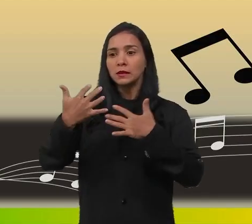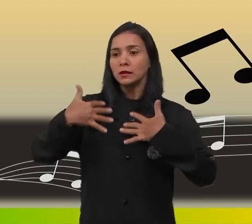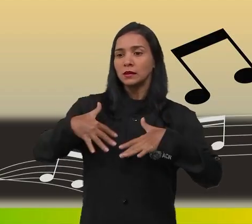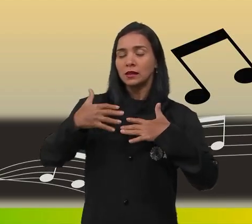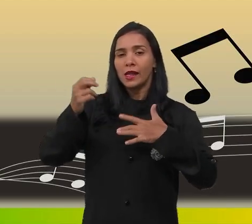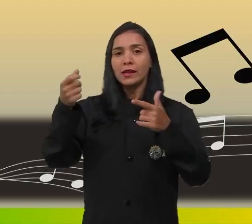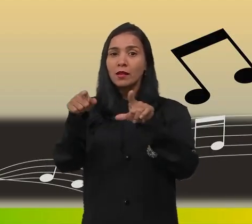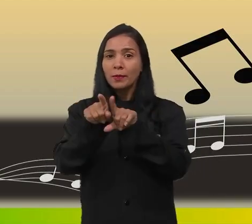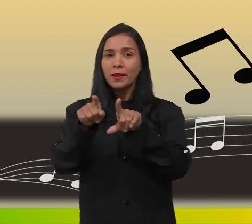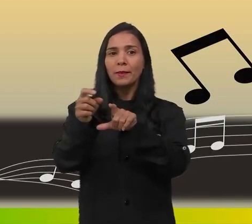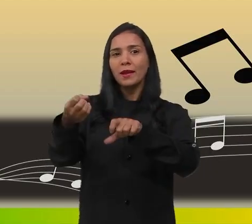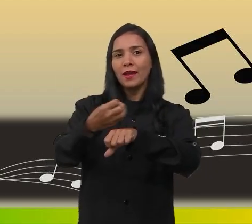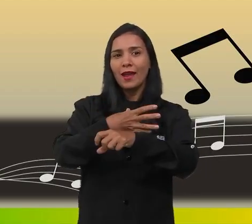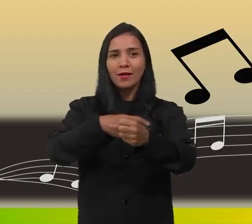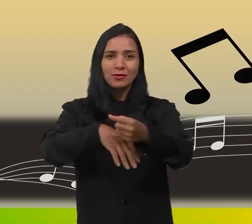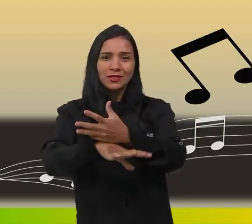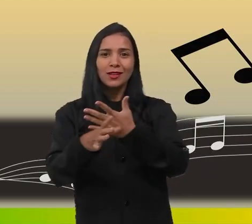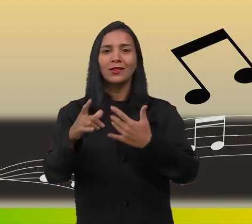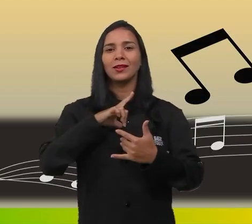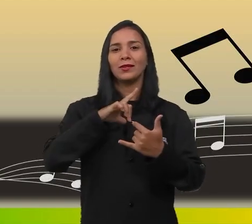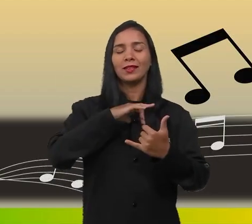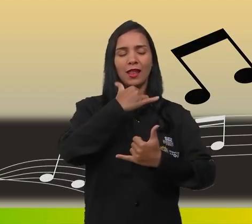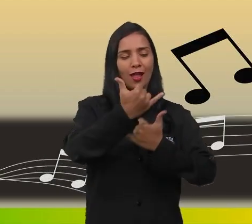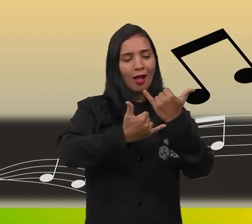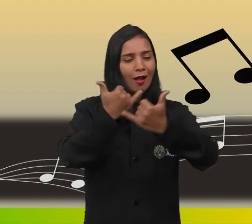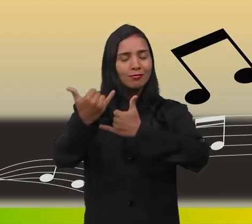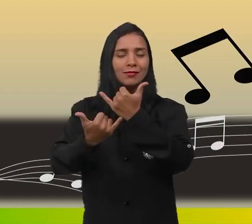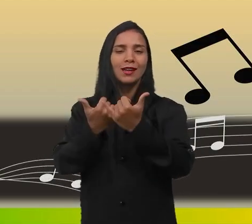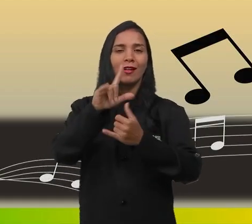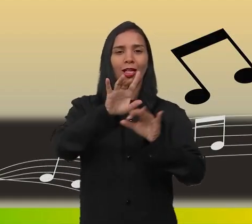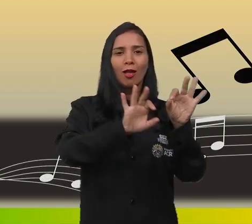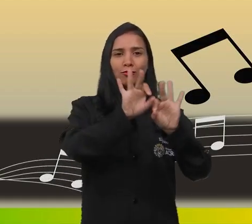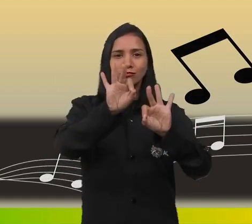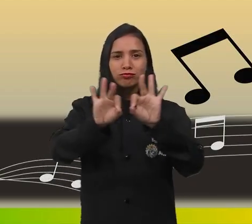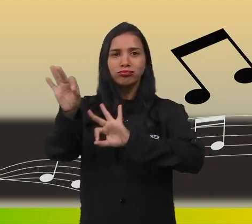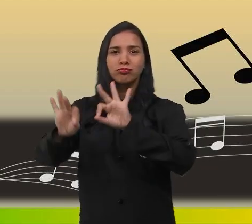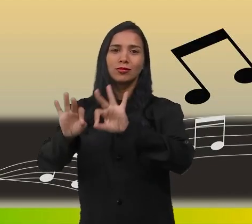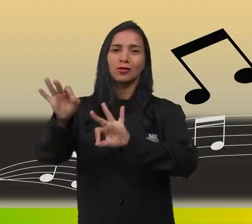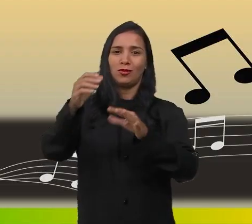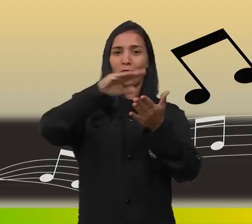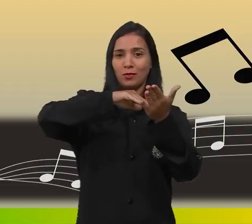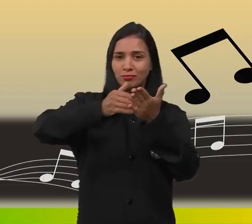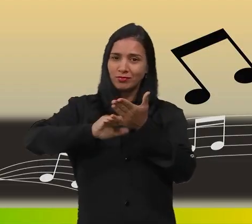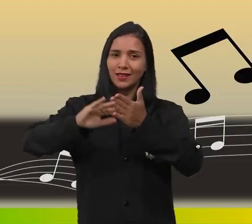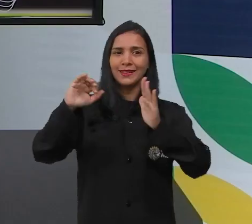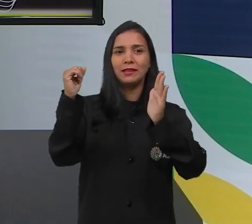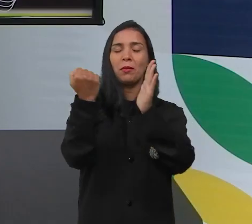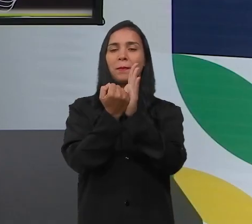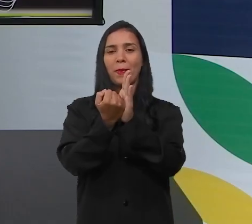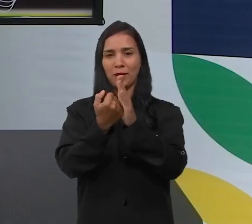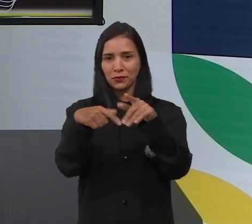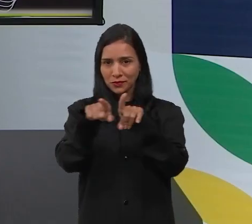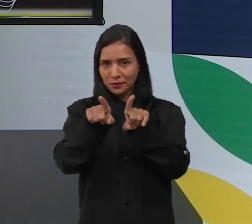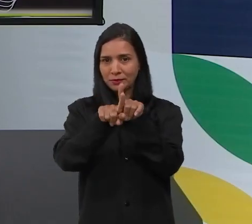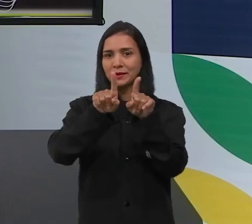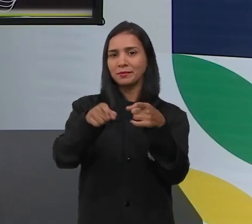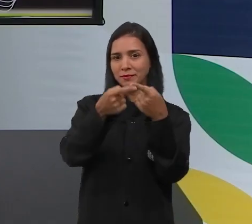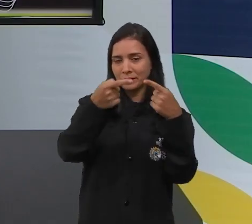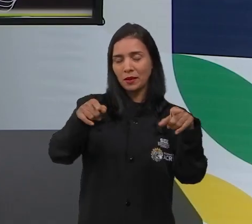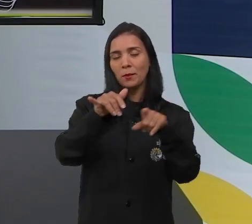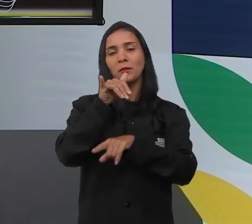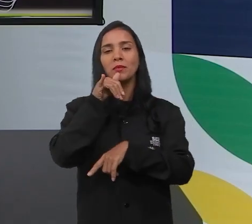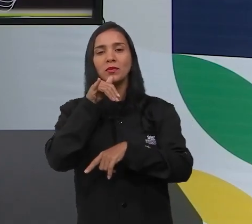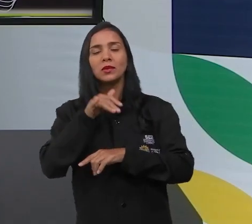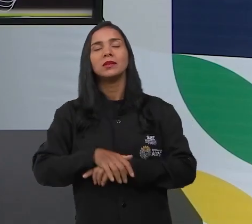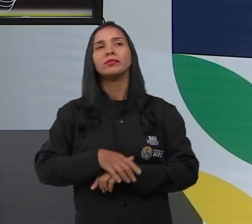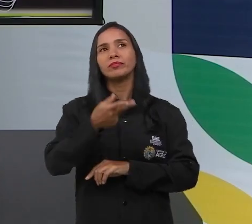e o impacto da composição. Então, a intensidade, quando a gente fala em senso comum, a gente